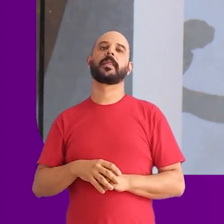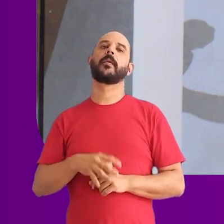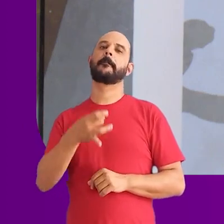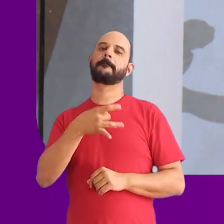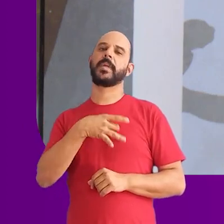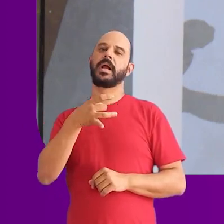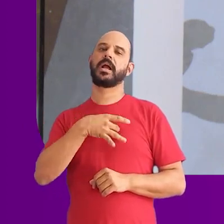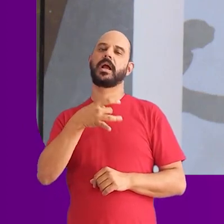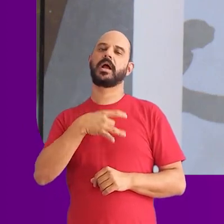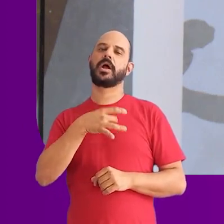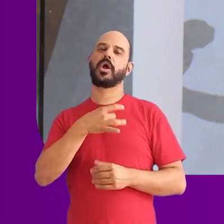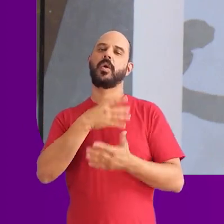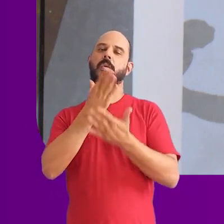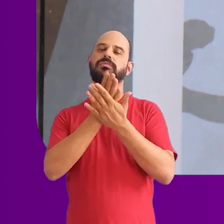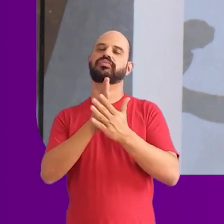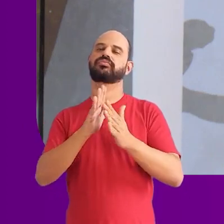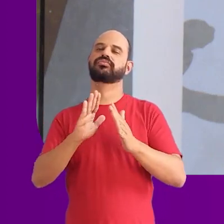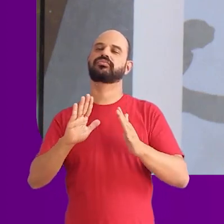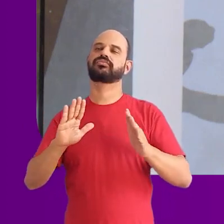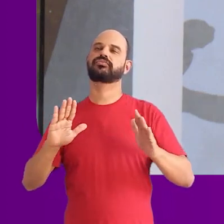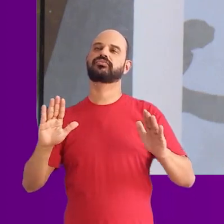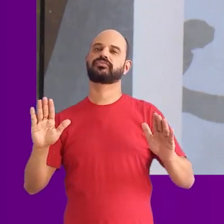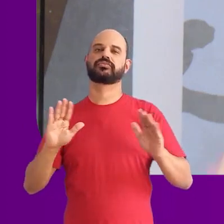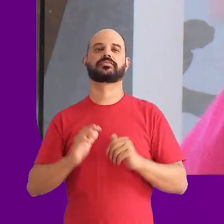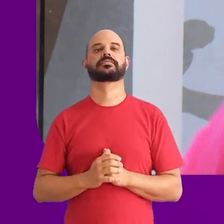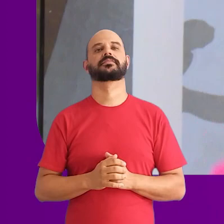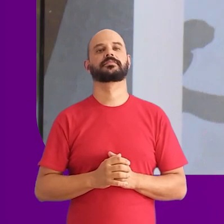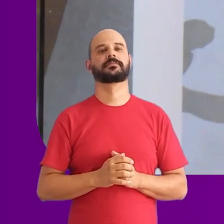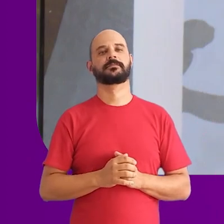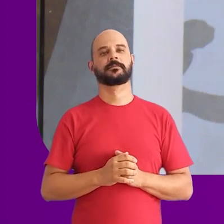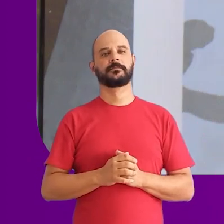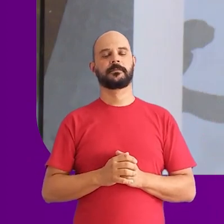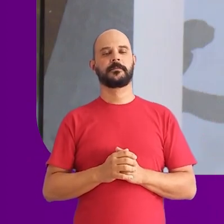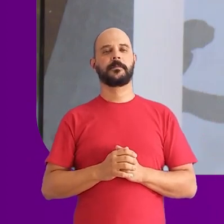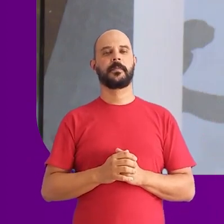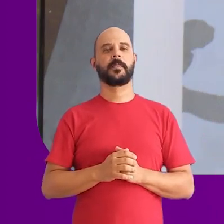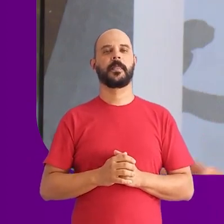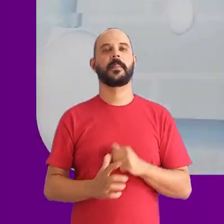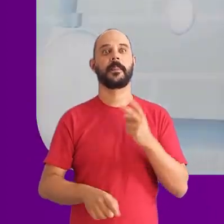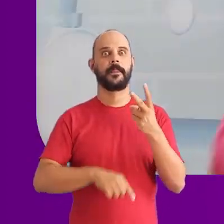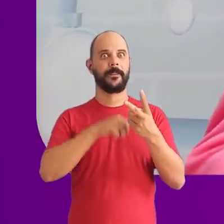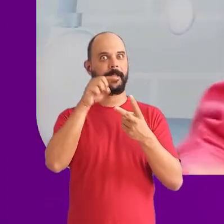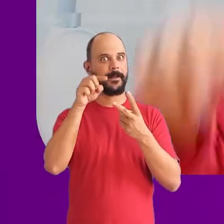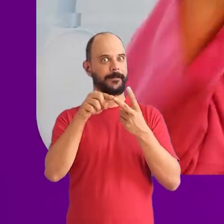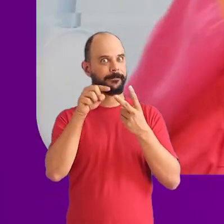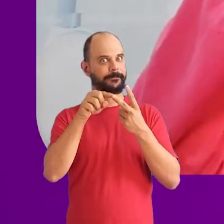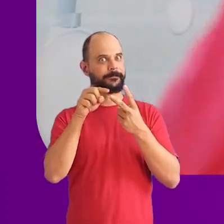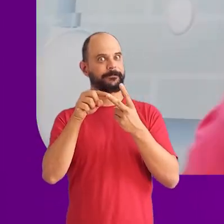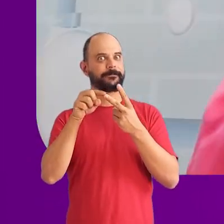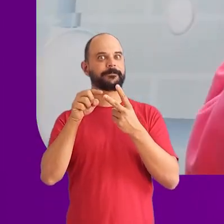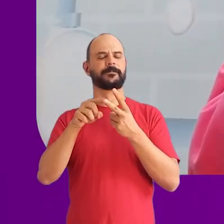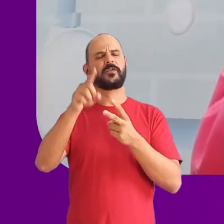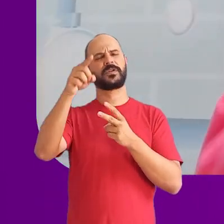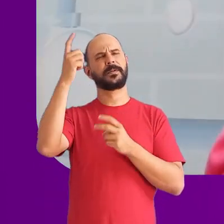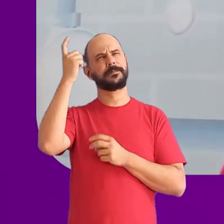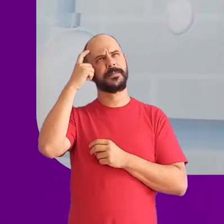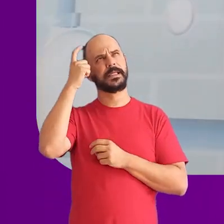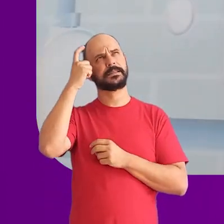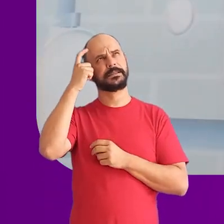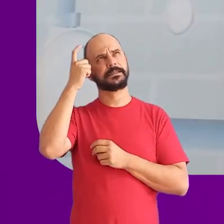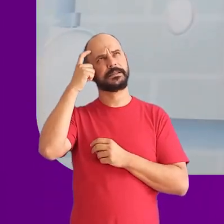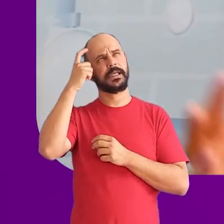que medo nenhum resiste a uma boa e lenta respiração. Número